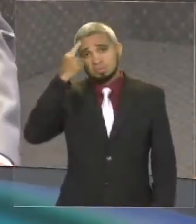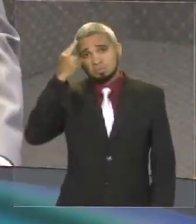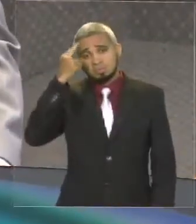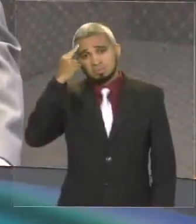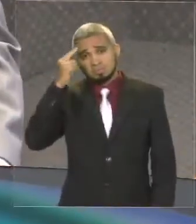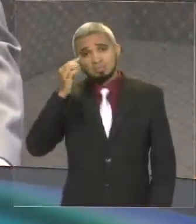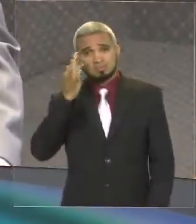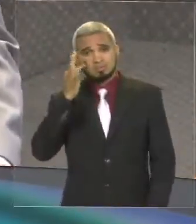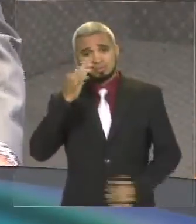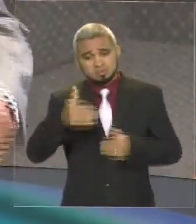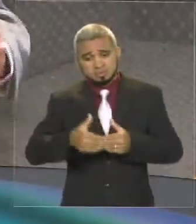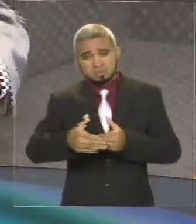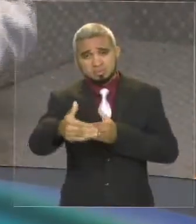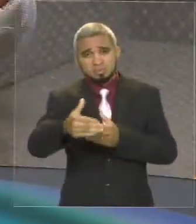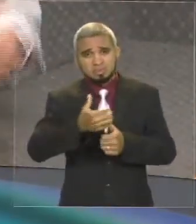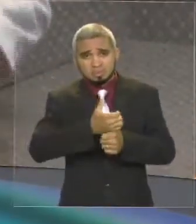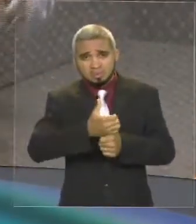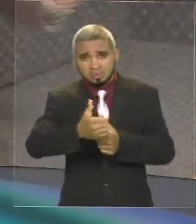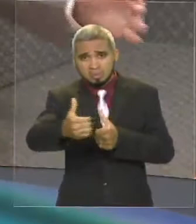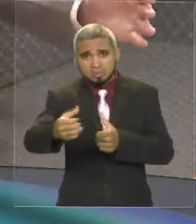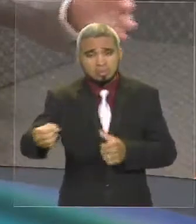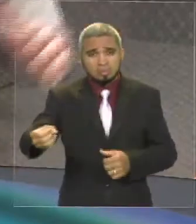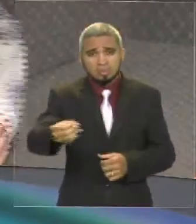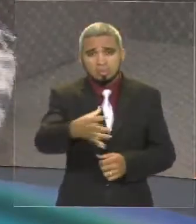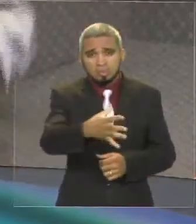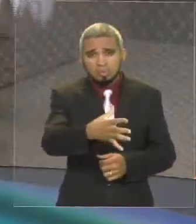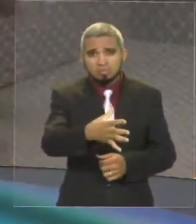vida pública e não ia fazer oposição por